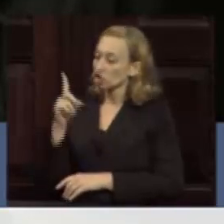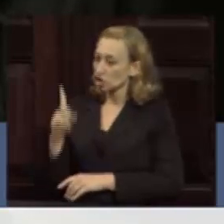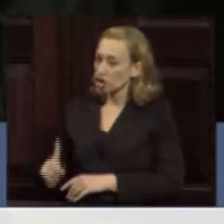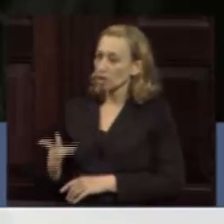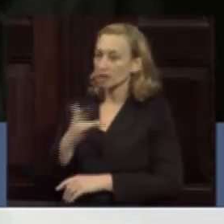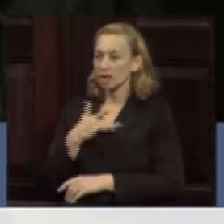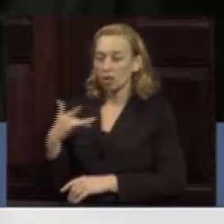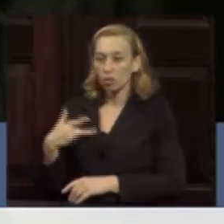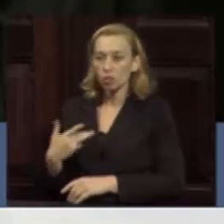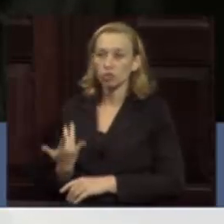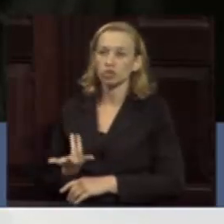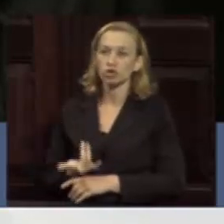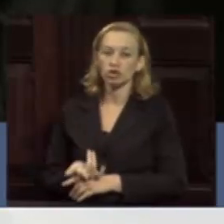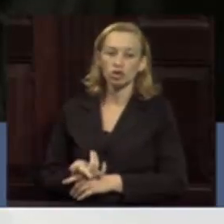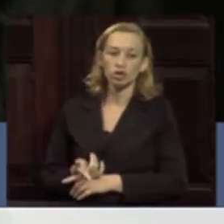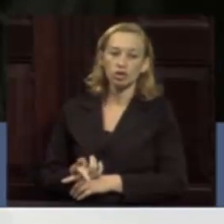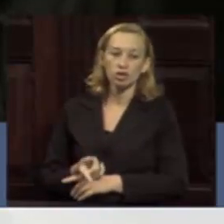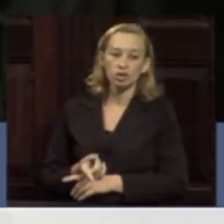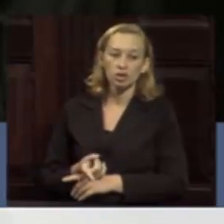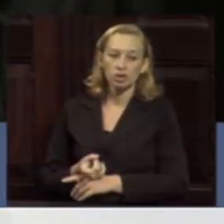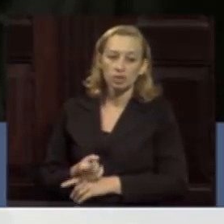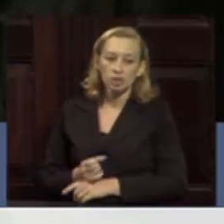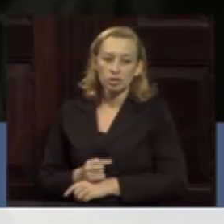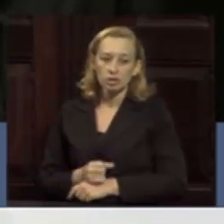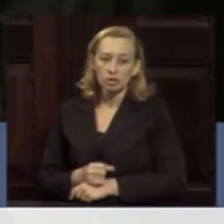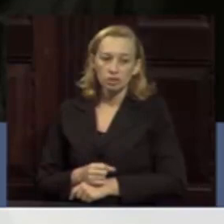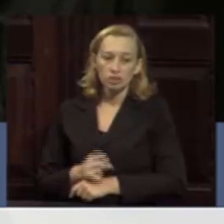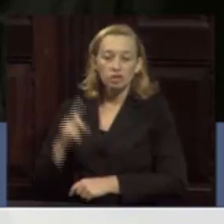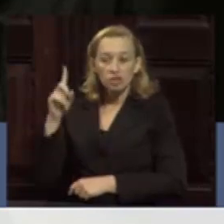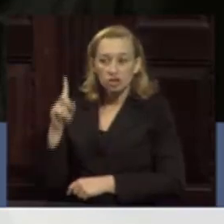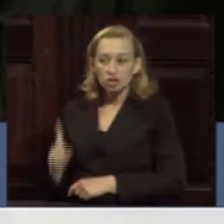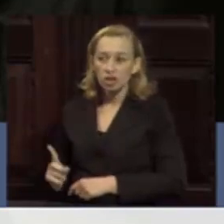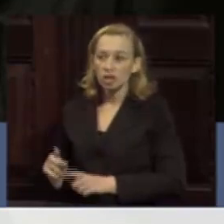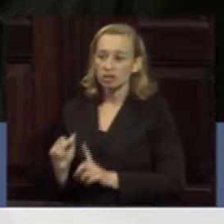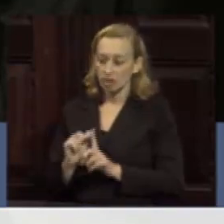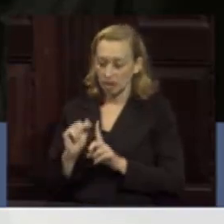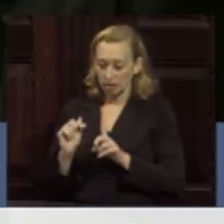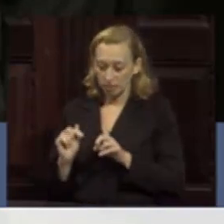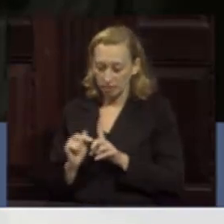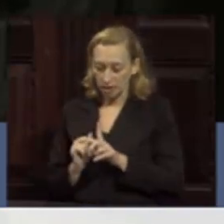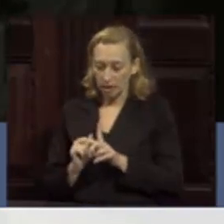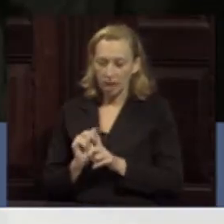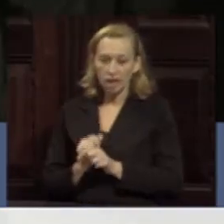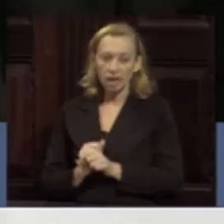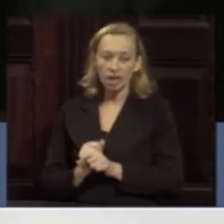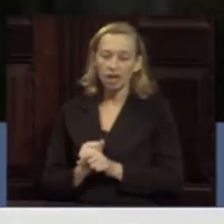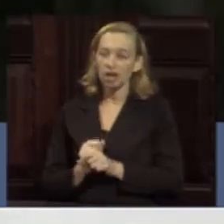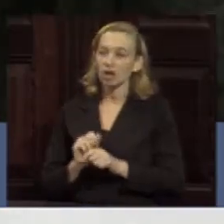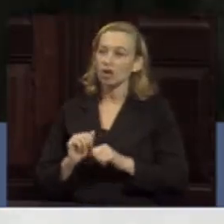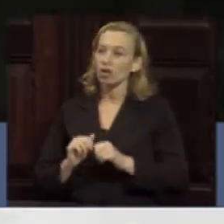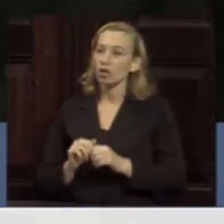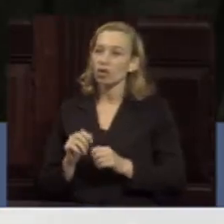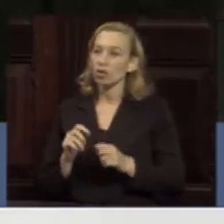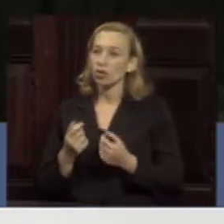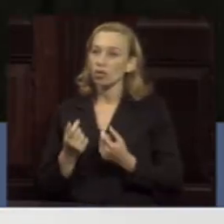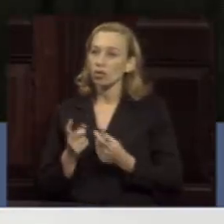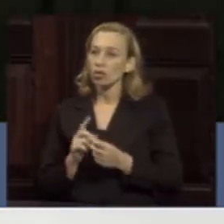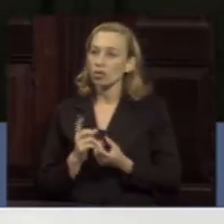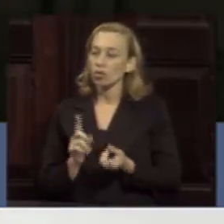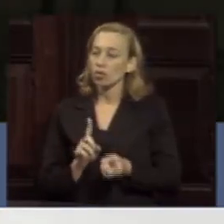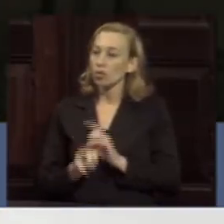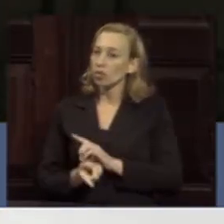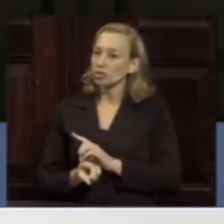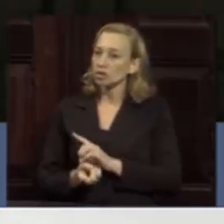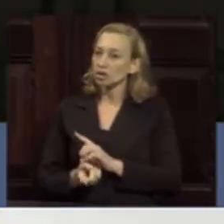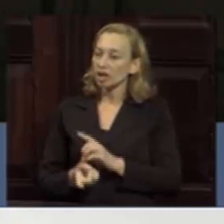o direito a seu corpo, o direito reprodutivo, contra a violência doméstica,